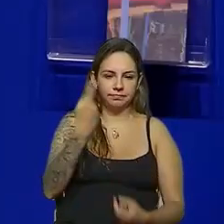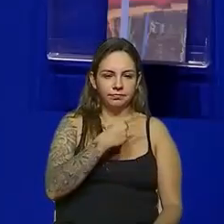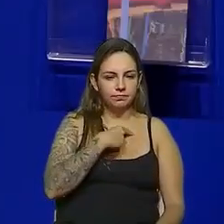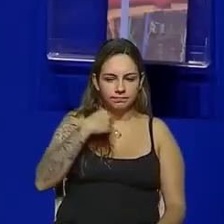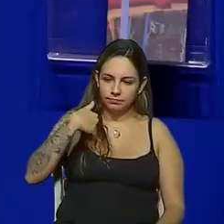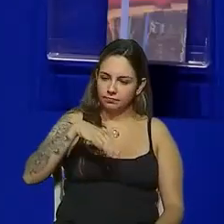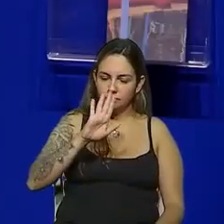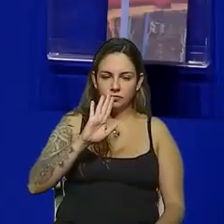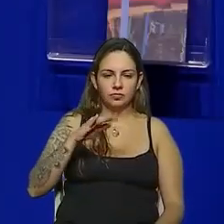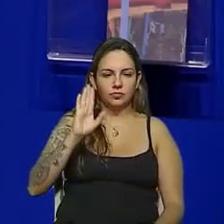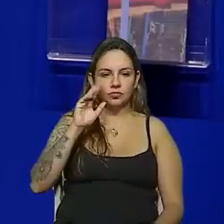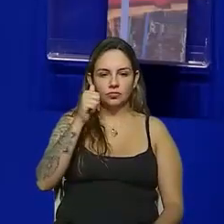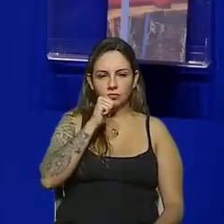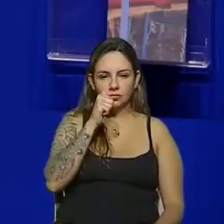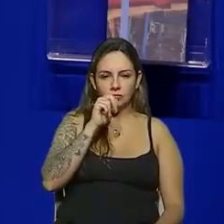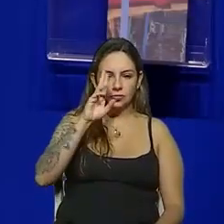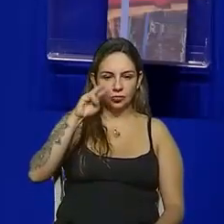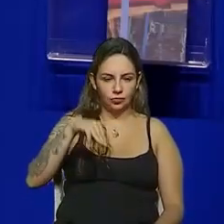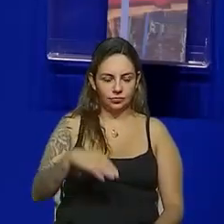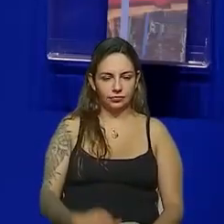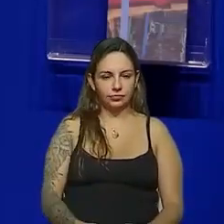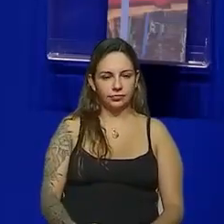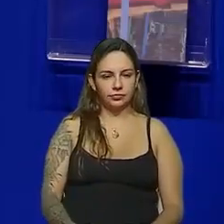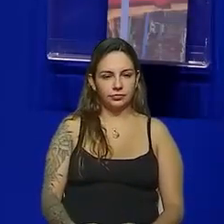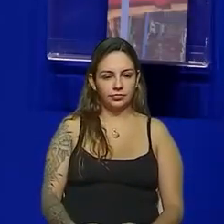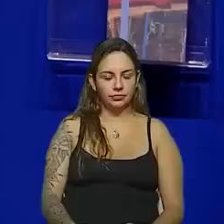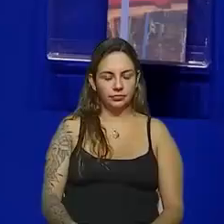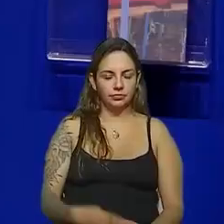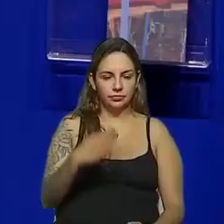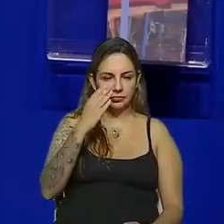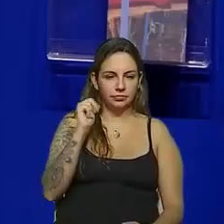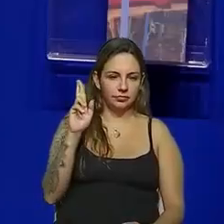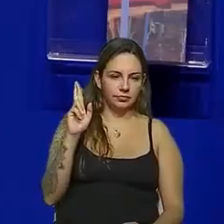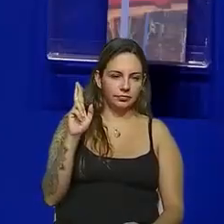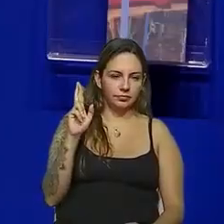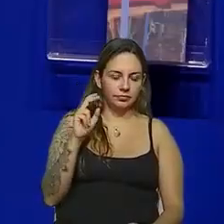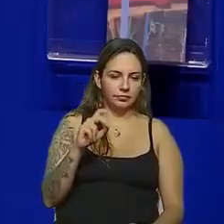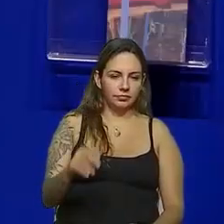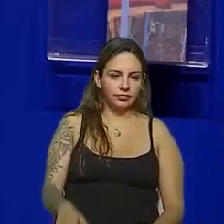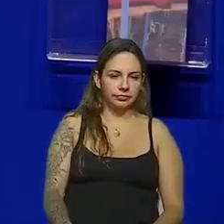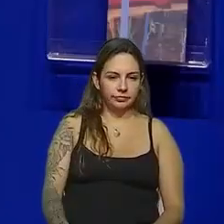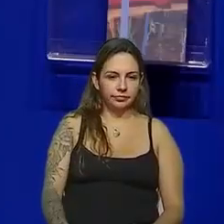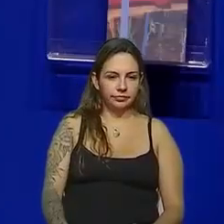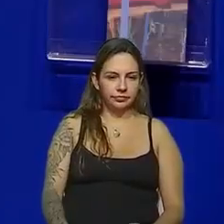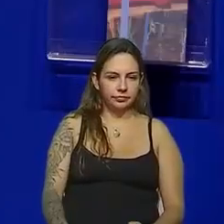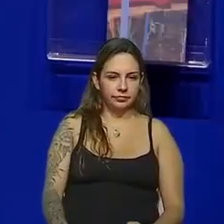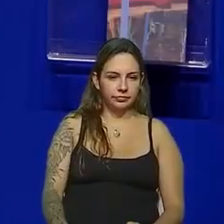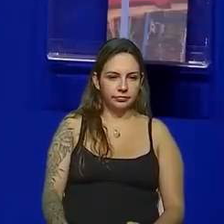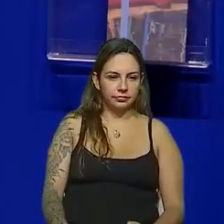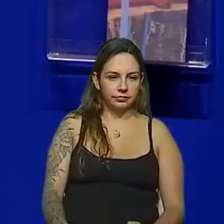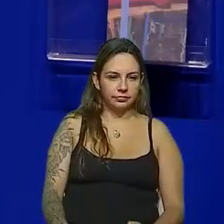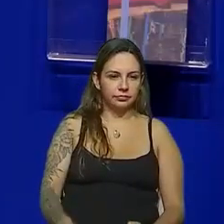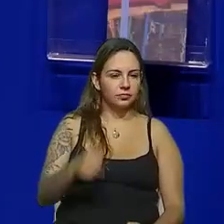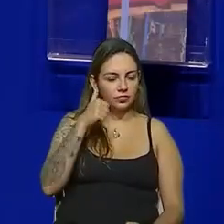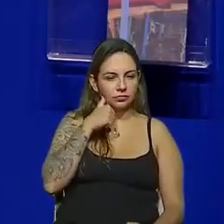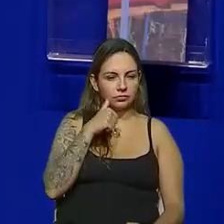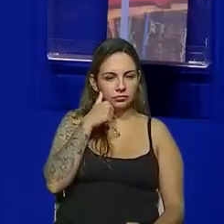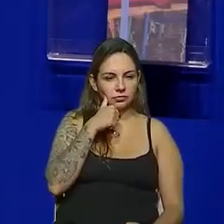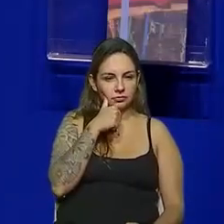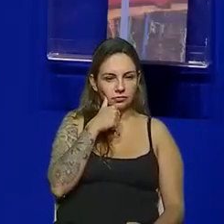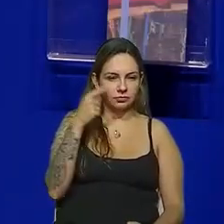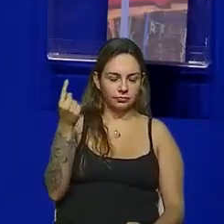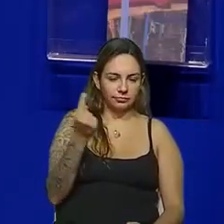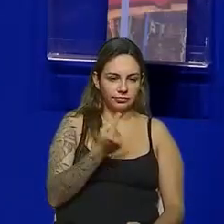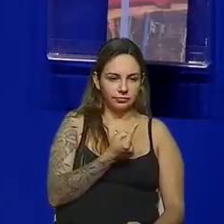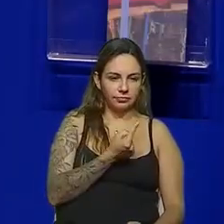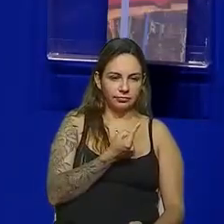gente saiu para ir tomar um rum num bar qualquer. Aí fomos andando, uma mulher